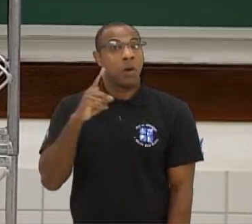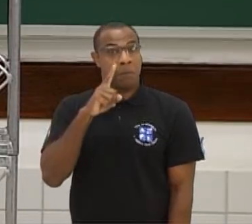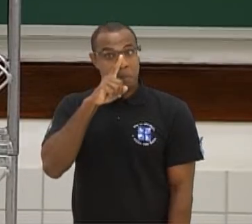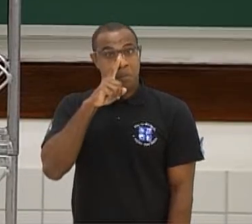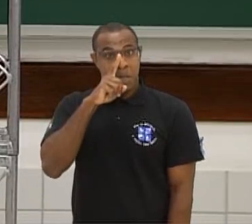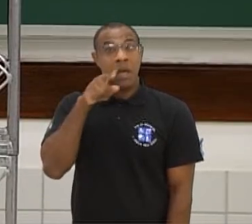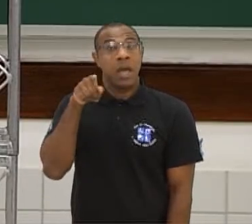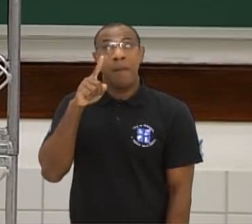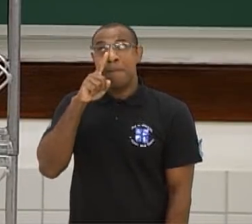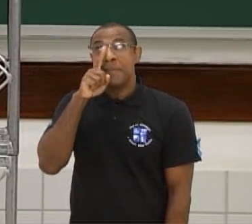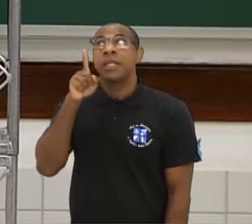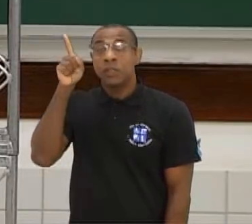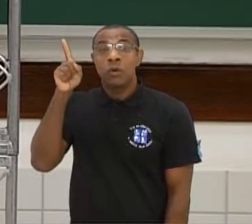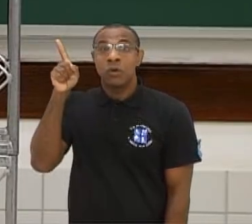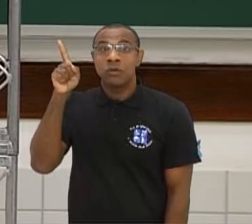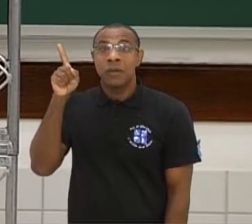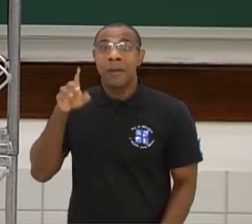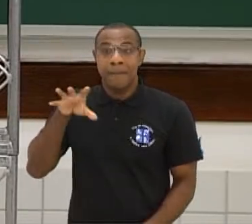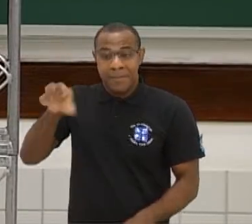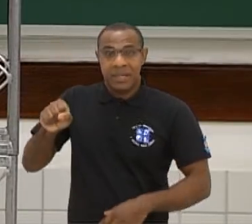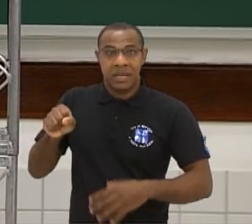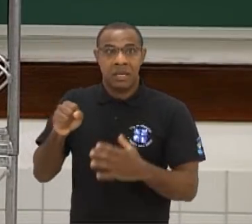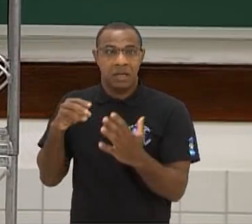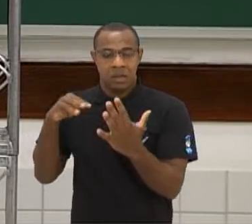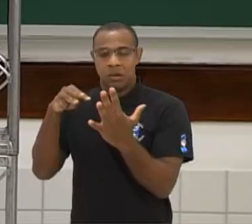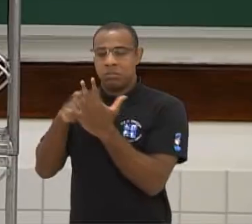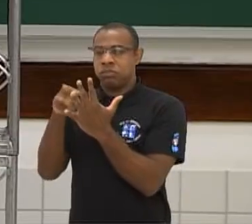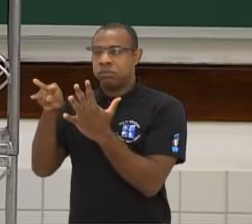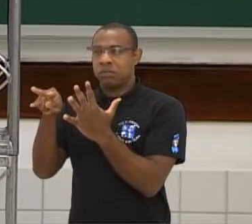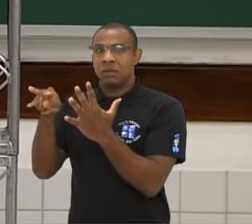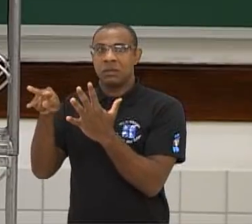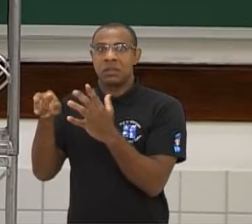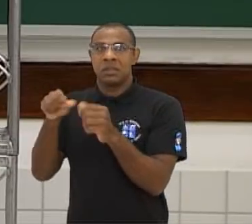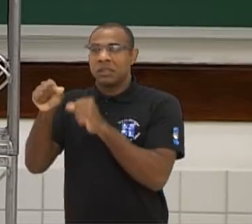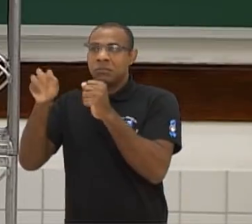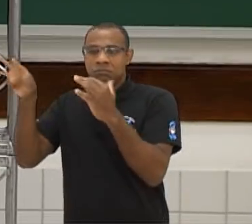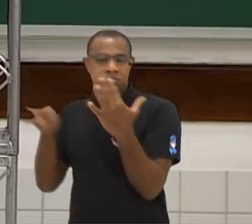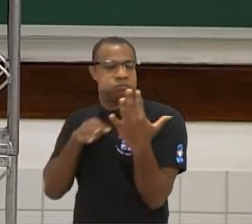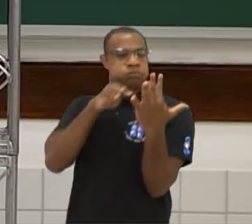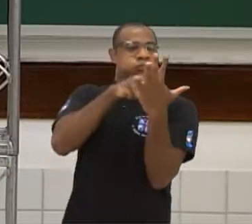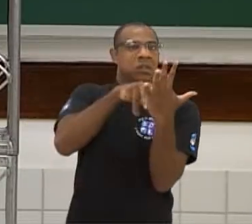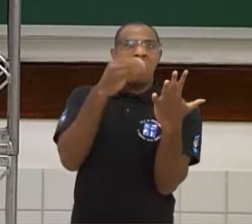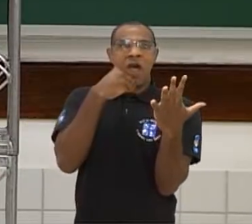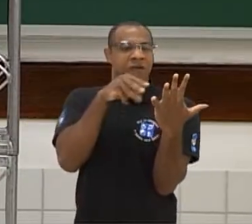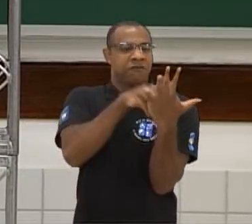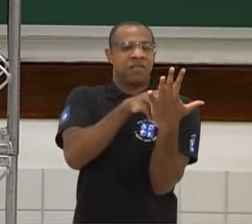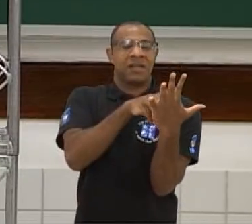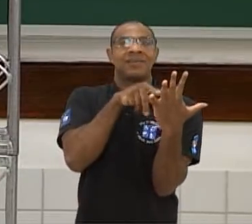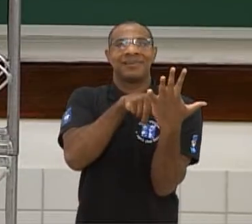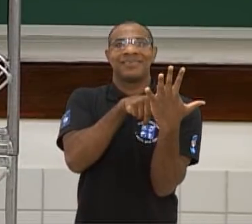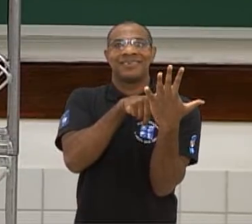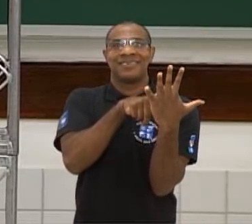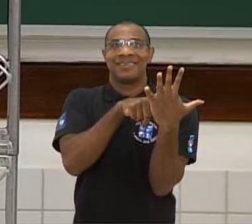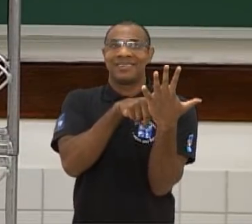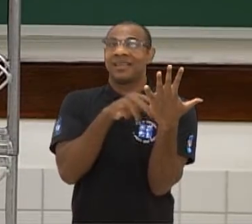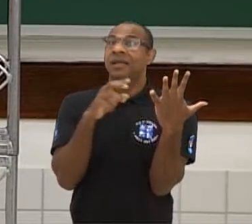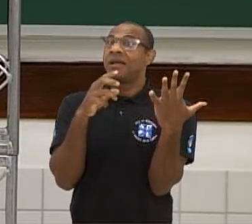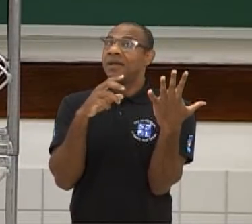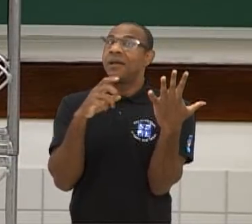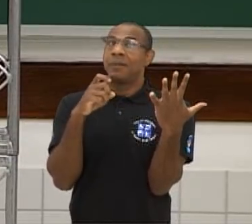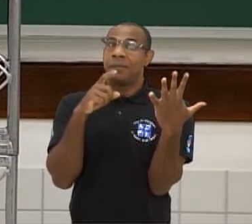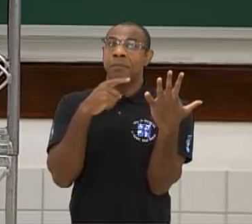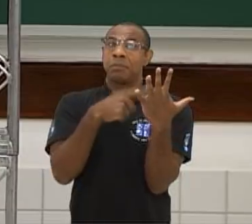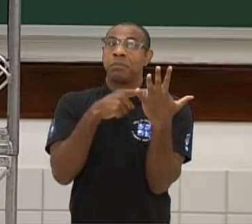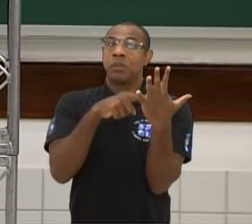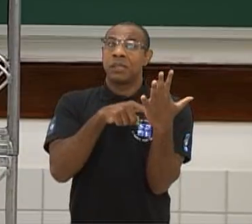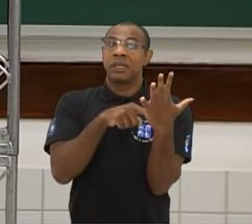perigoso você pegar um desses equipamentos e ligar nessa tomada aqui. Por quê? Porque essa tomada ela